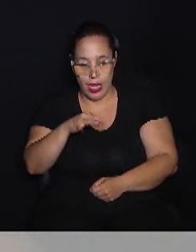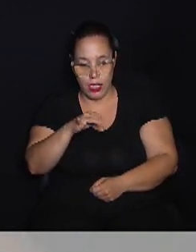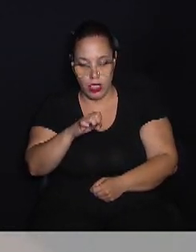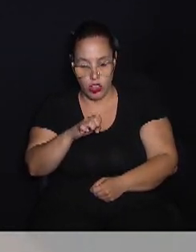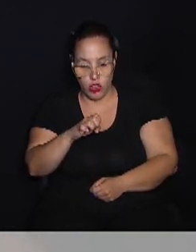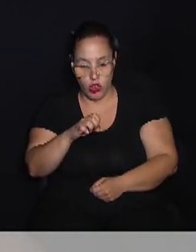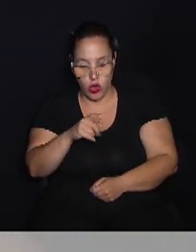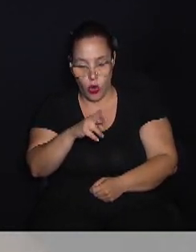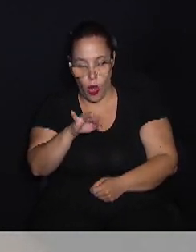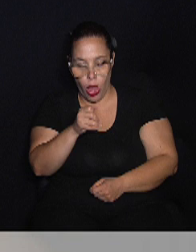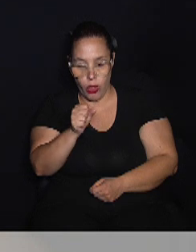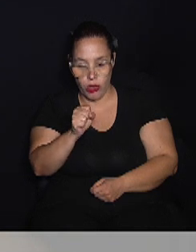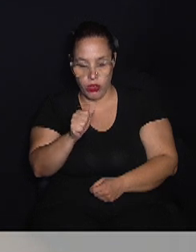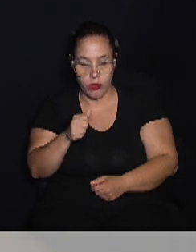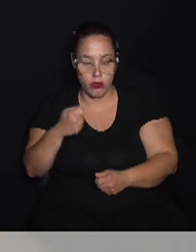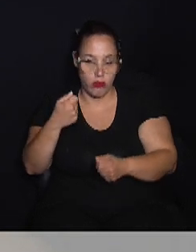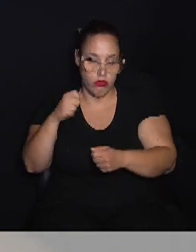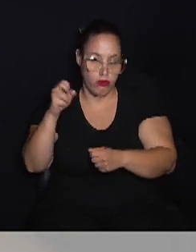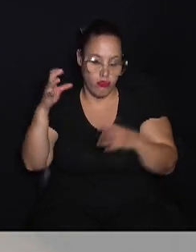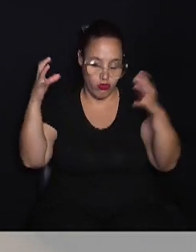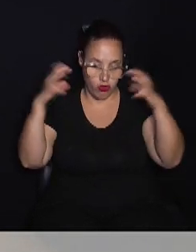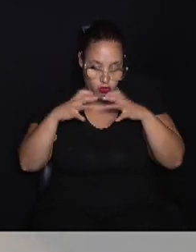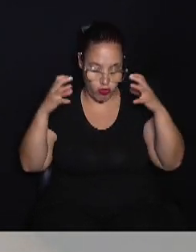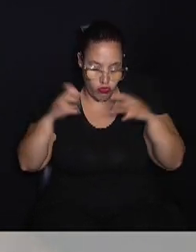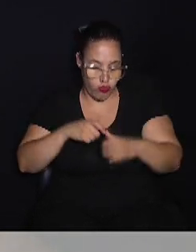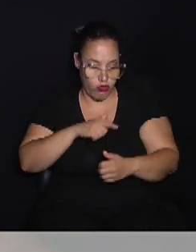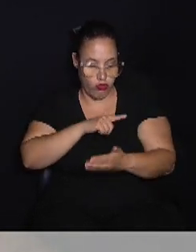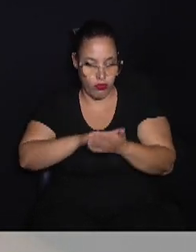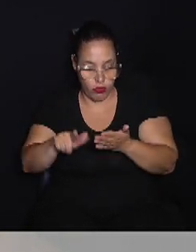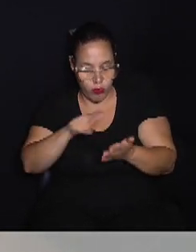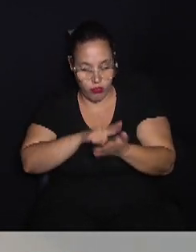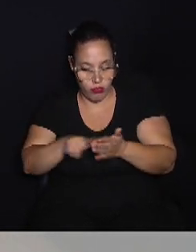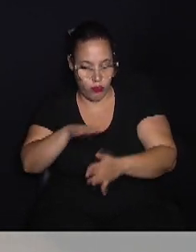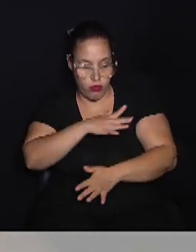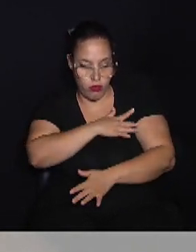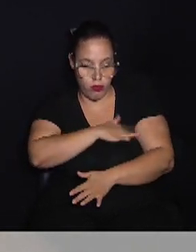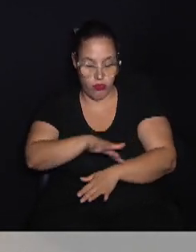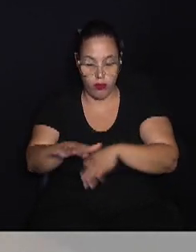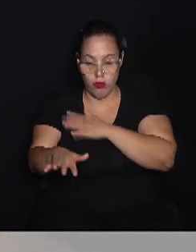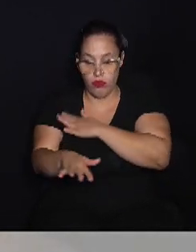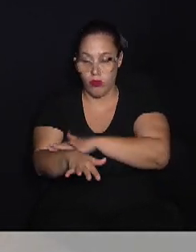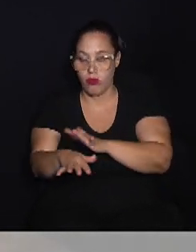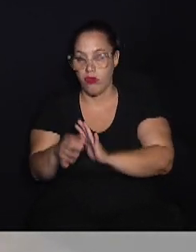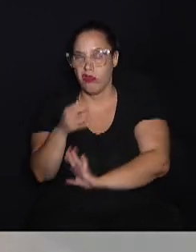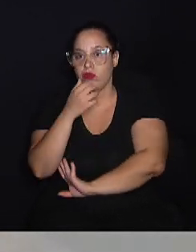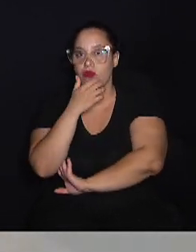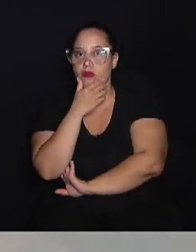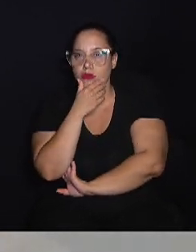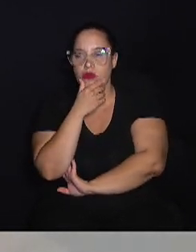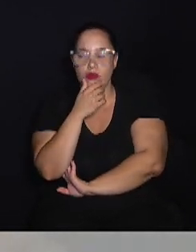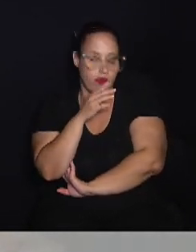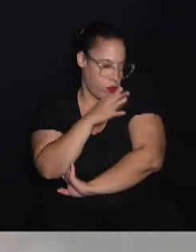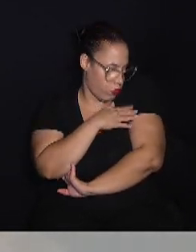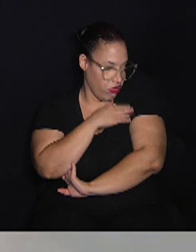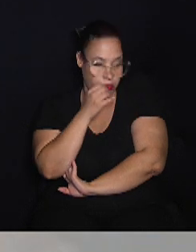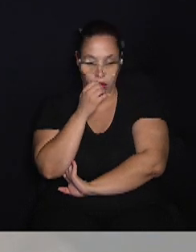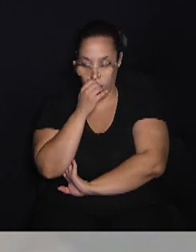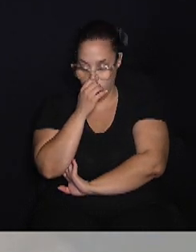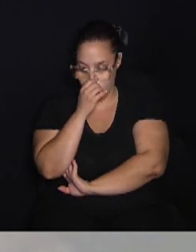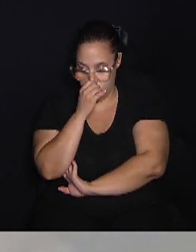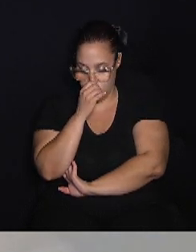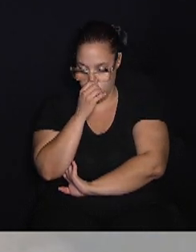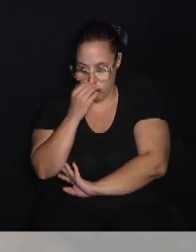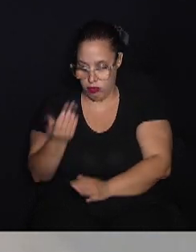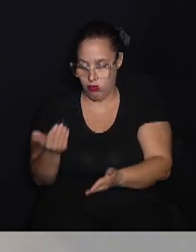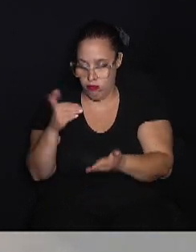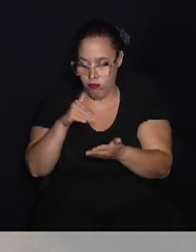pode usar aí após o banho para tentar fazer uma limpeza e uma descolonização porque muitas vezes esse cheirinho ele vem muito